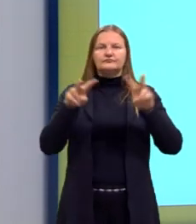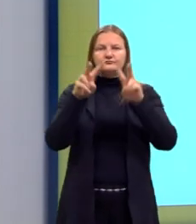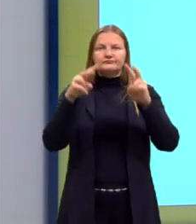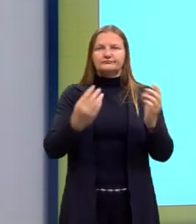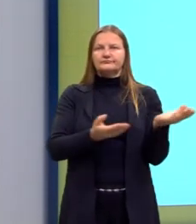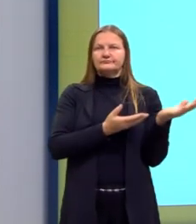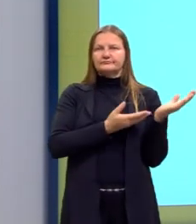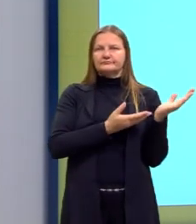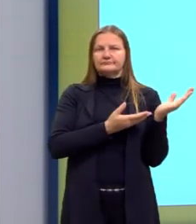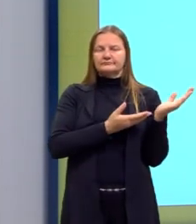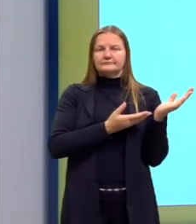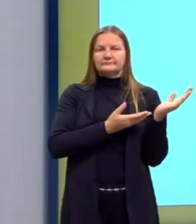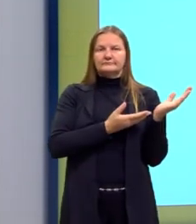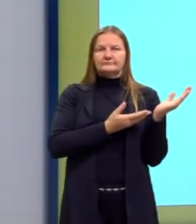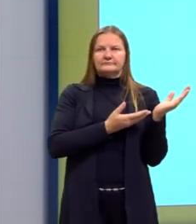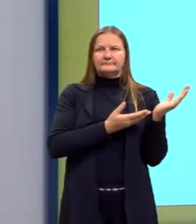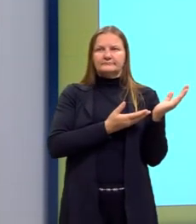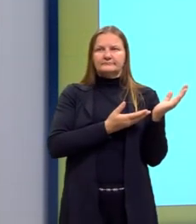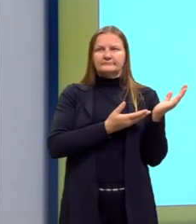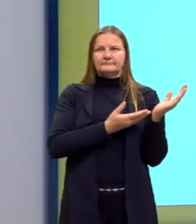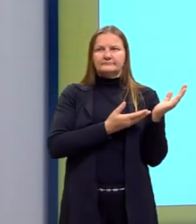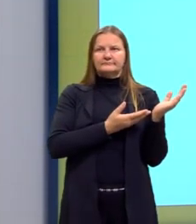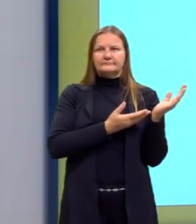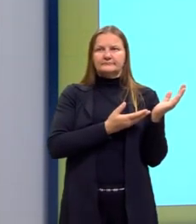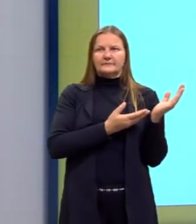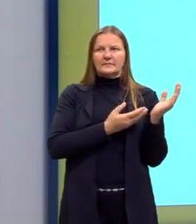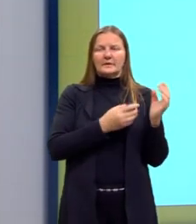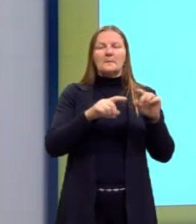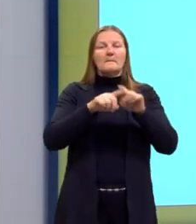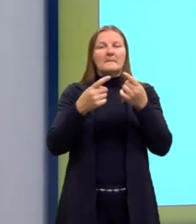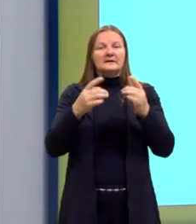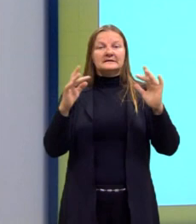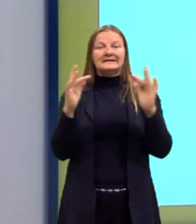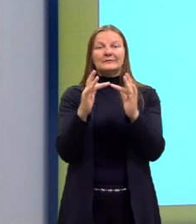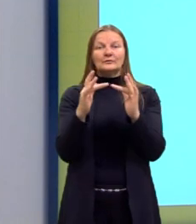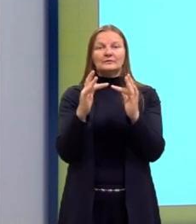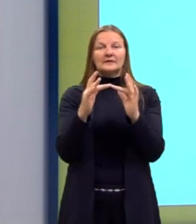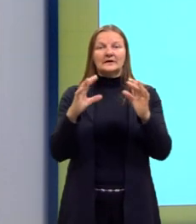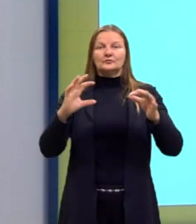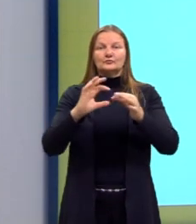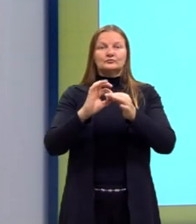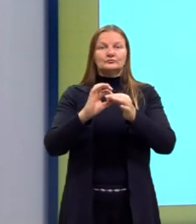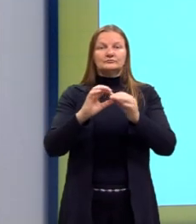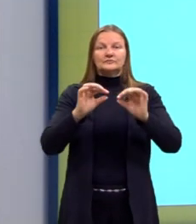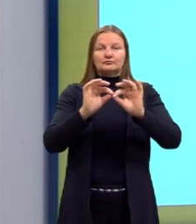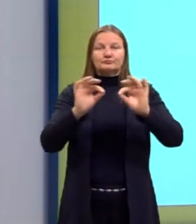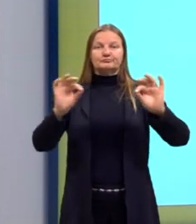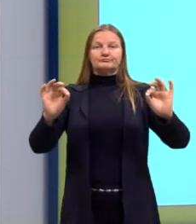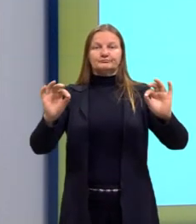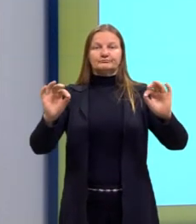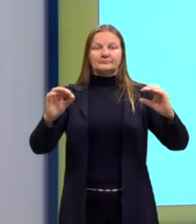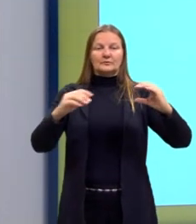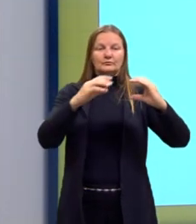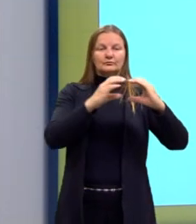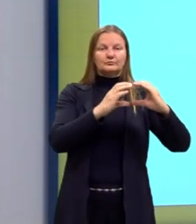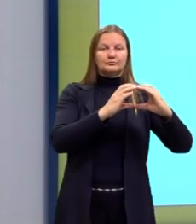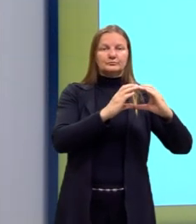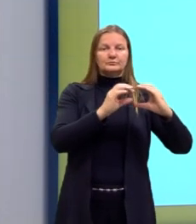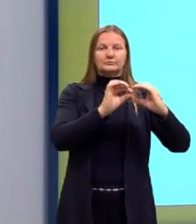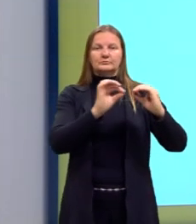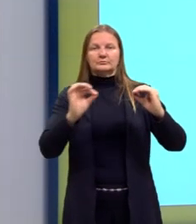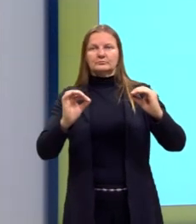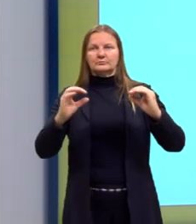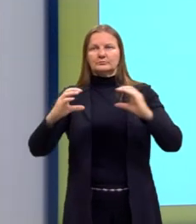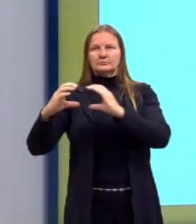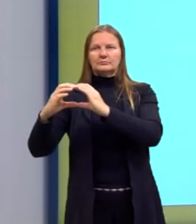Anéis aromáticos tá então ela é polinuclear sim porque ela apresenta dois anel Mas ela é isolada porque tem